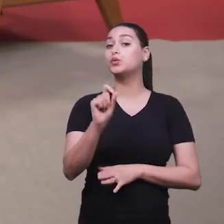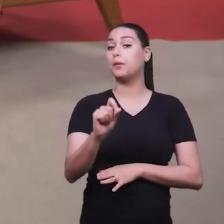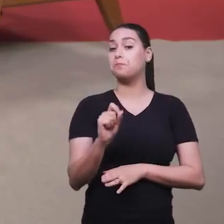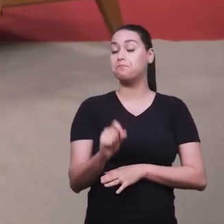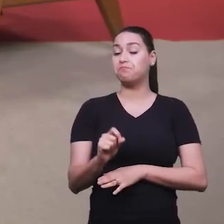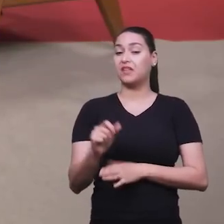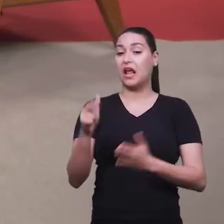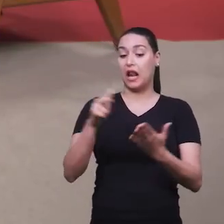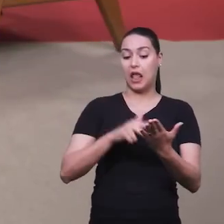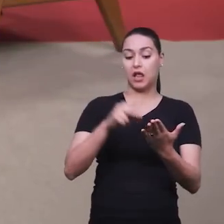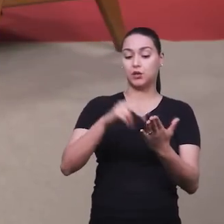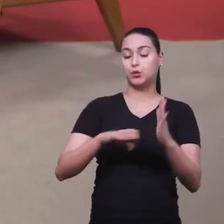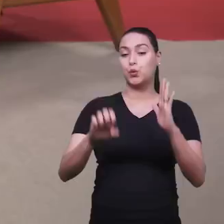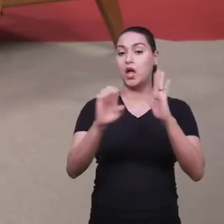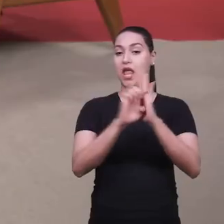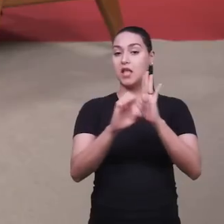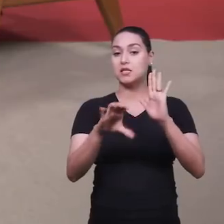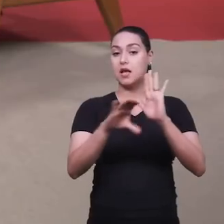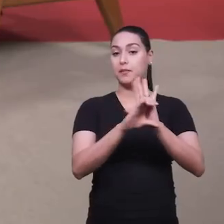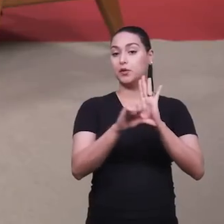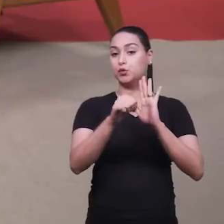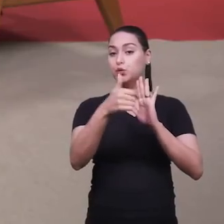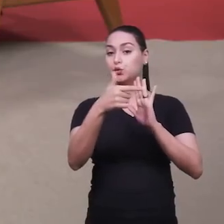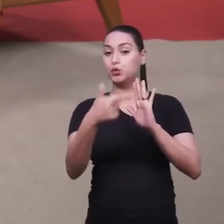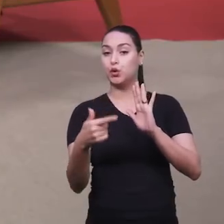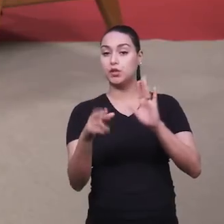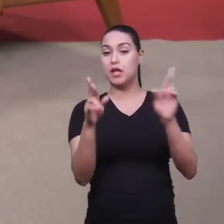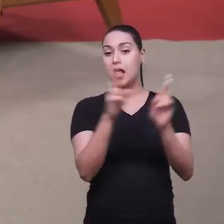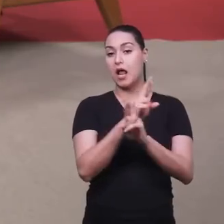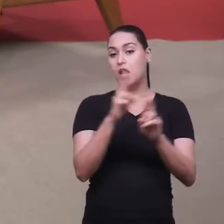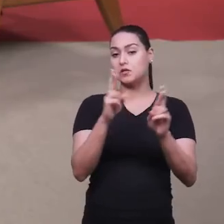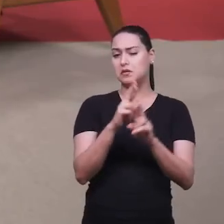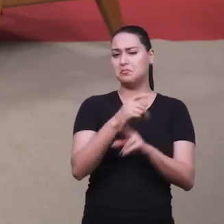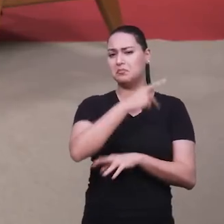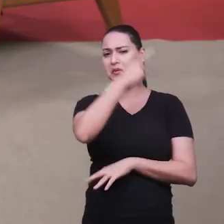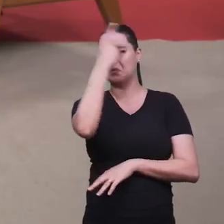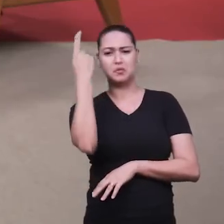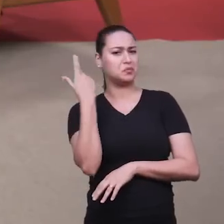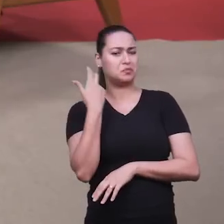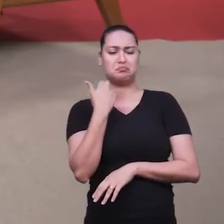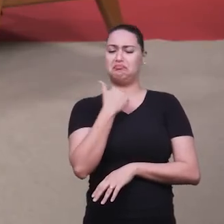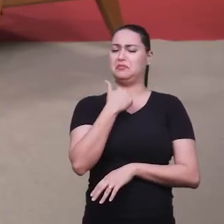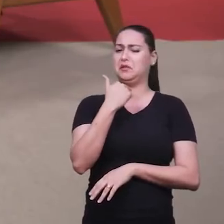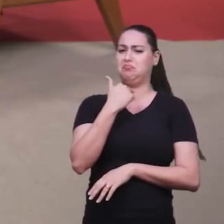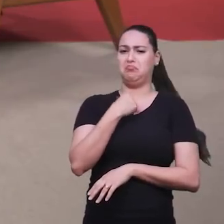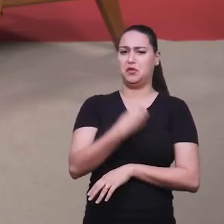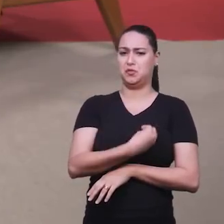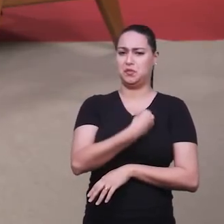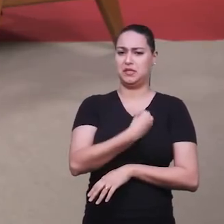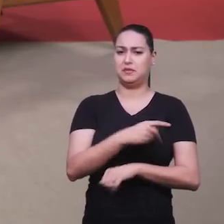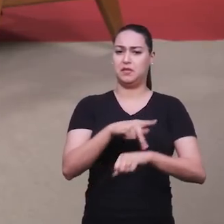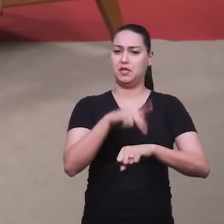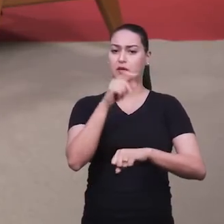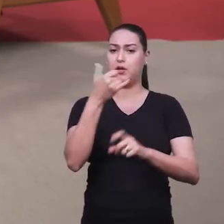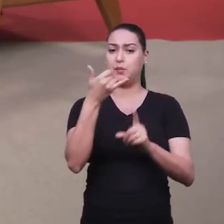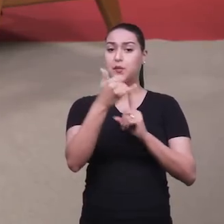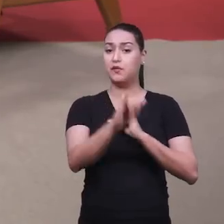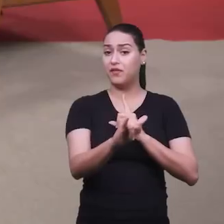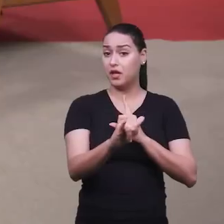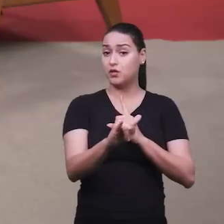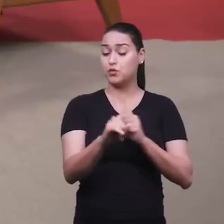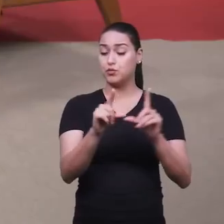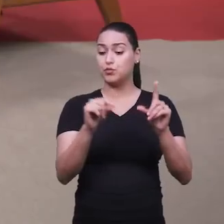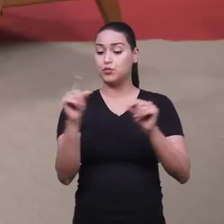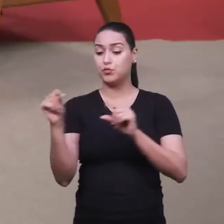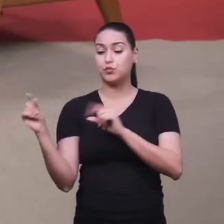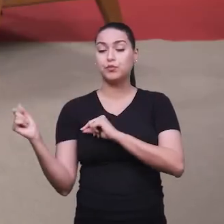pergunta tem. Então, a pergunta era o seguinte: lendo o livro de Êxodo, capítulo 12, relacione quem não poderia participar da